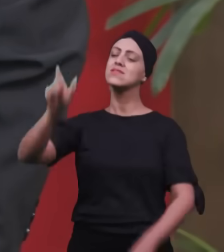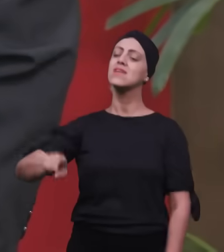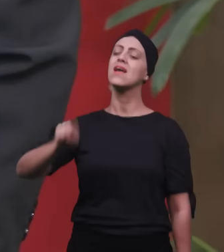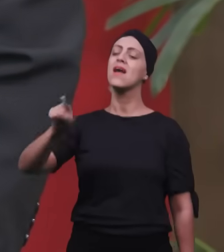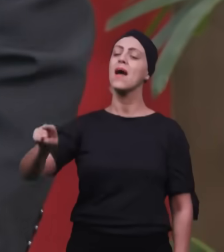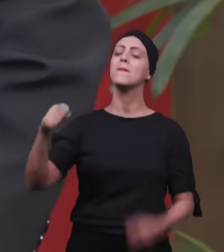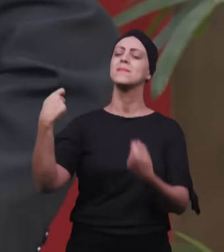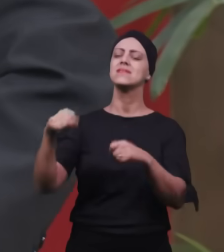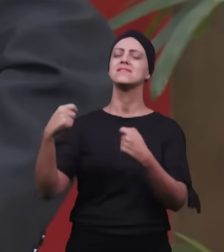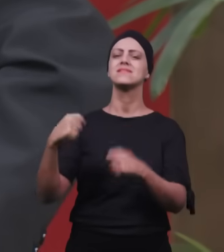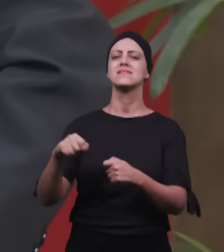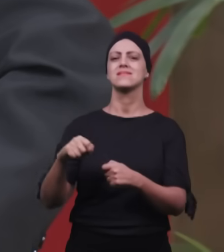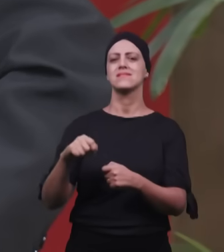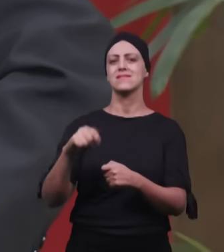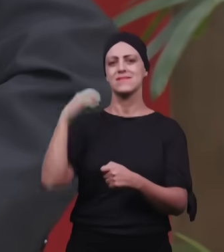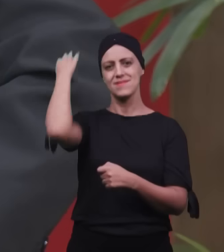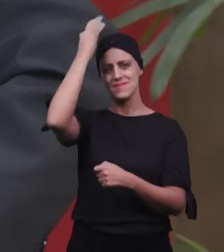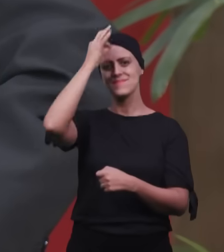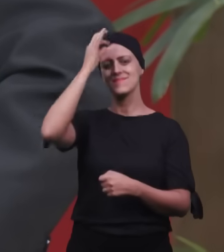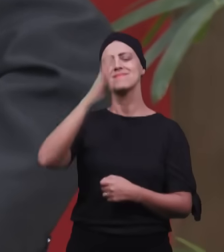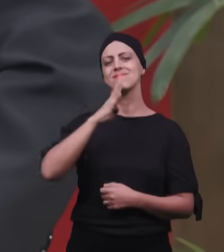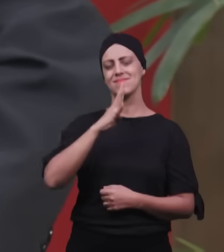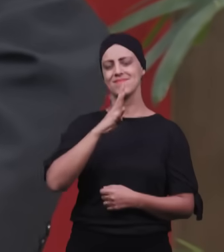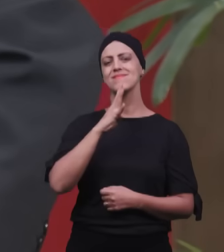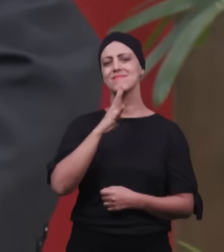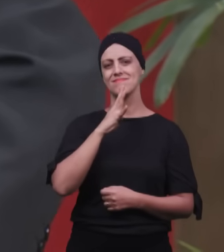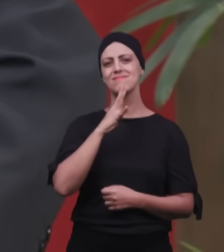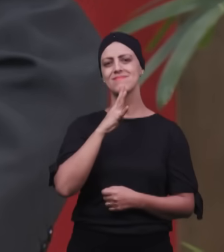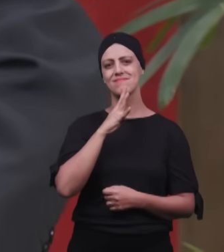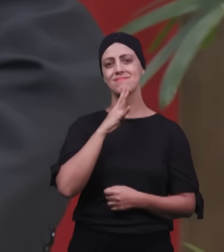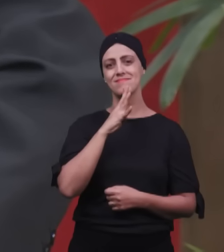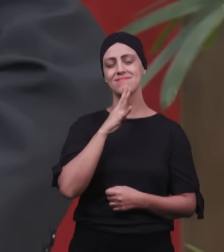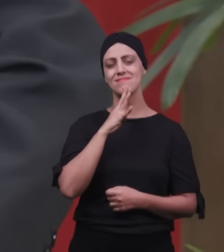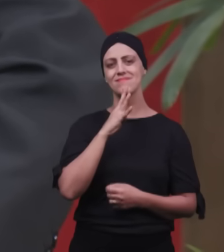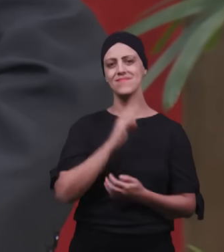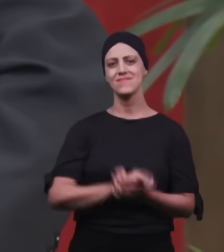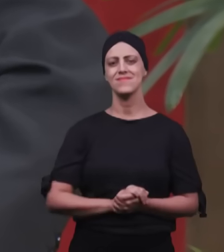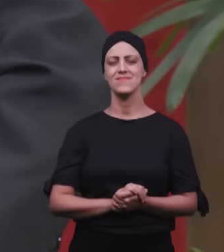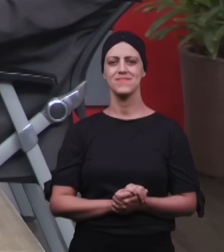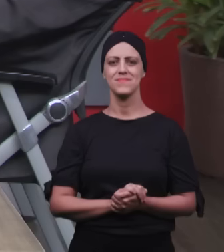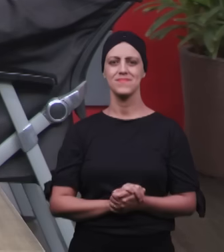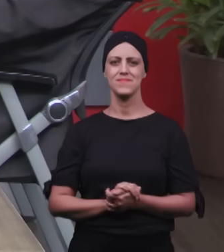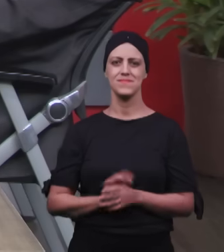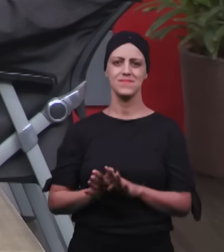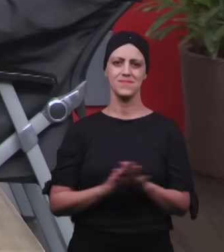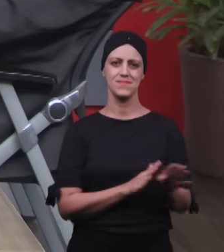precisa né então ela pensava naquela palavra daquela criança amém